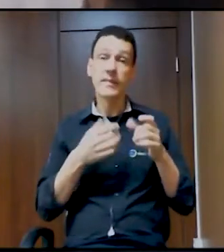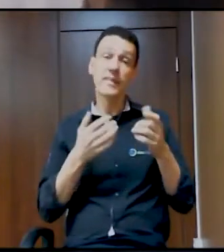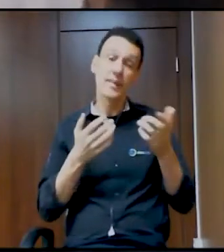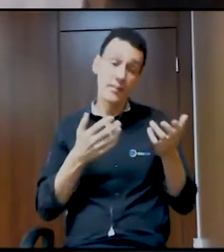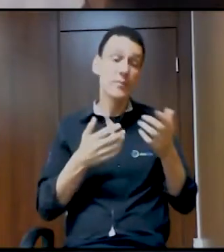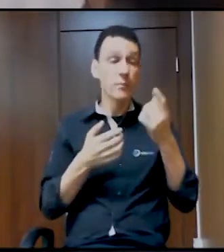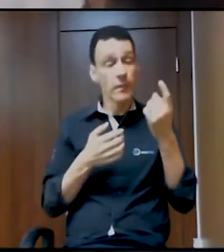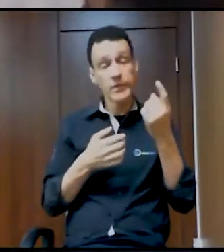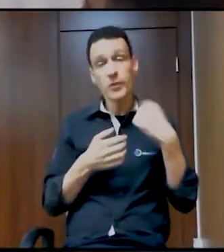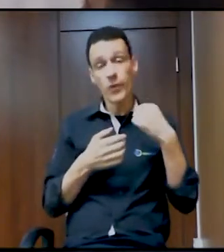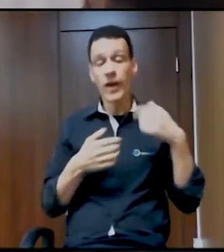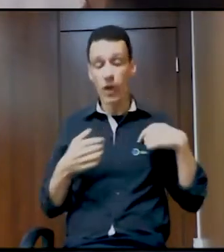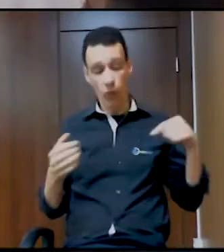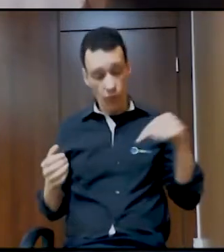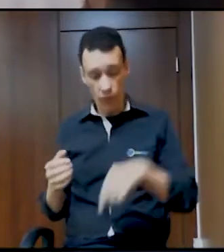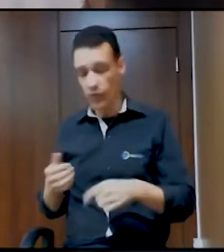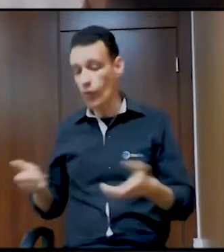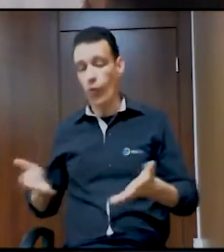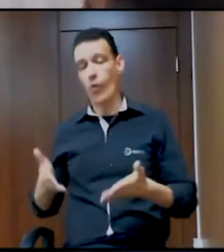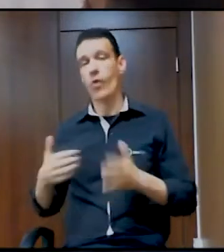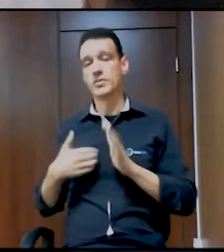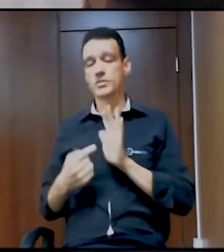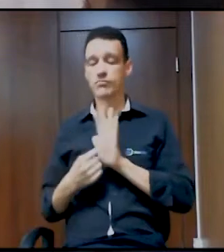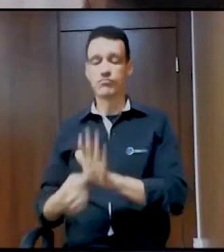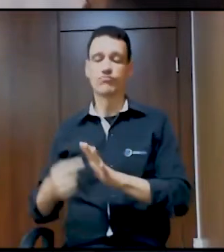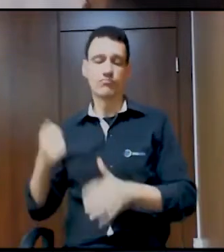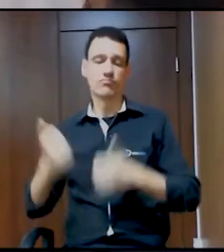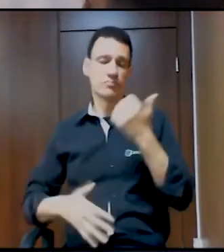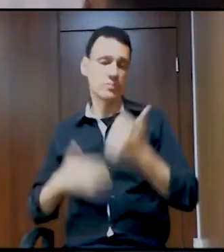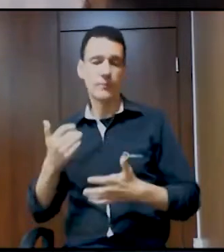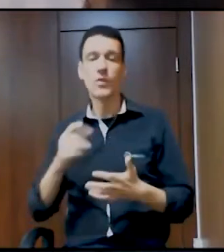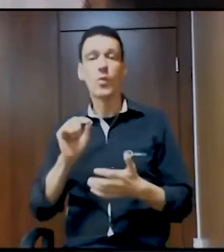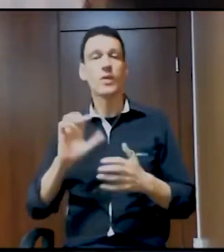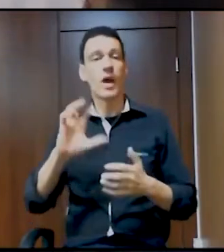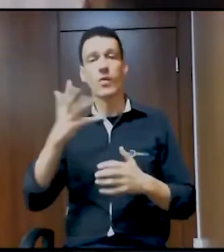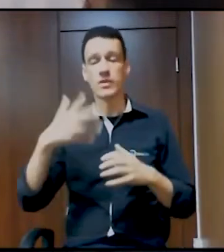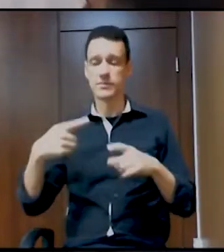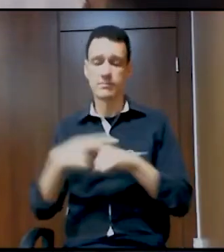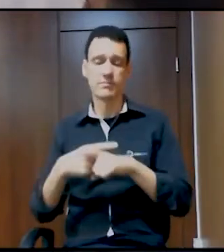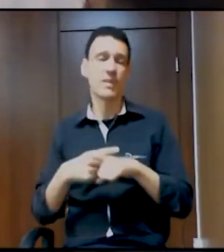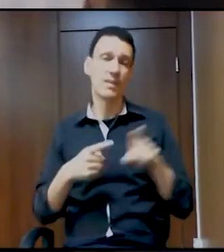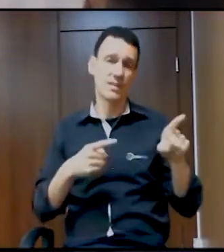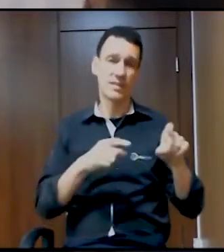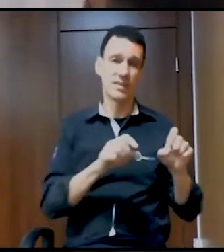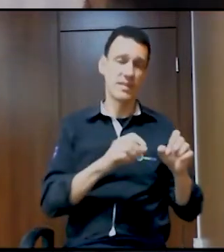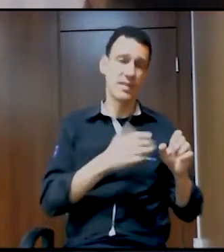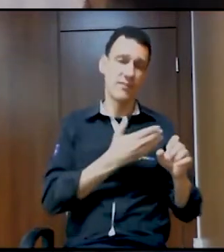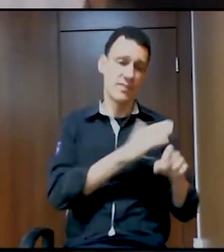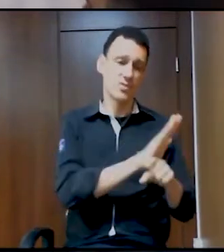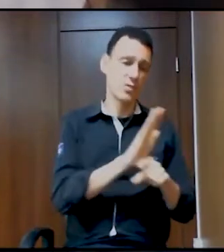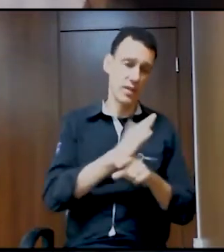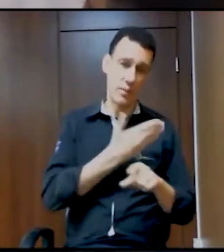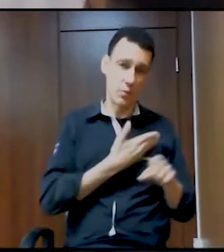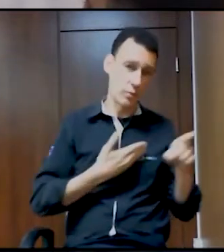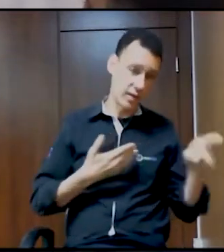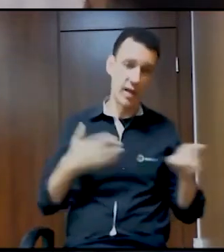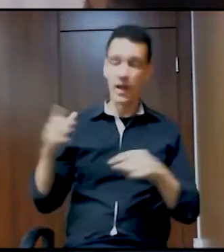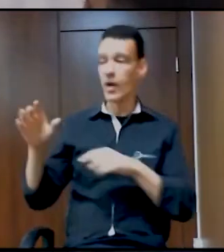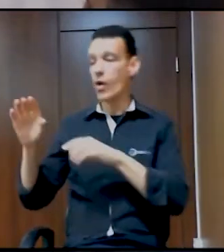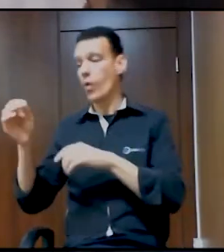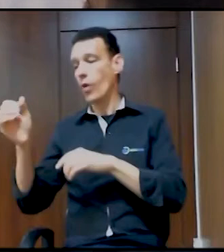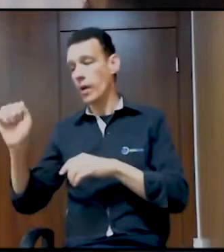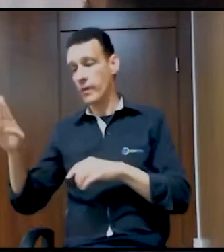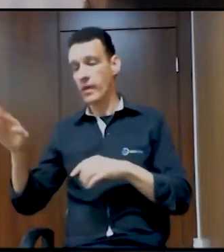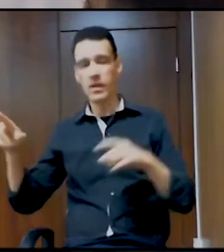tentar mostrar o que está acontecendo entre a Defensoria e a Coab, que simplesmente eu entrego um requerimento no